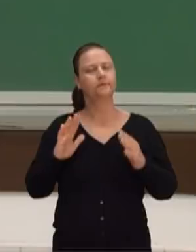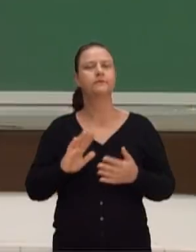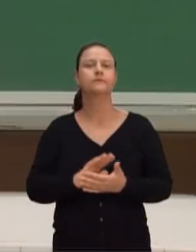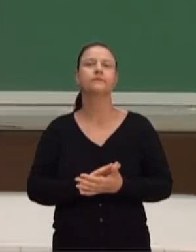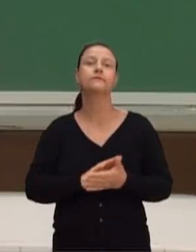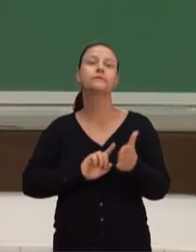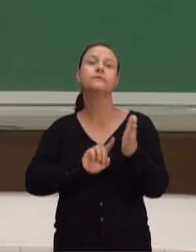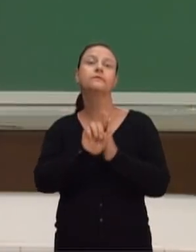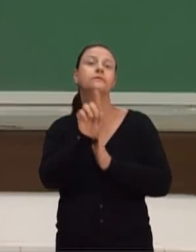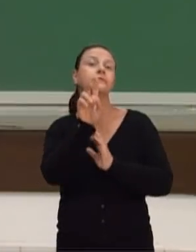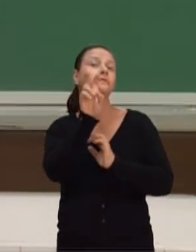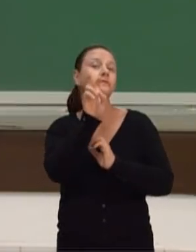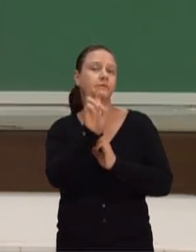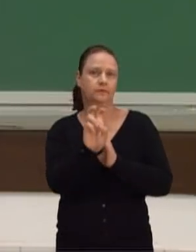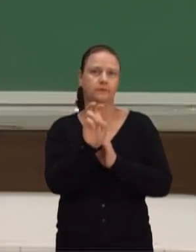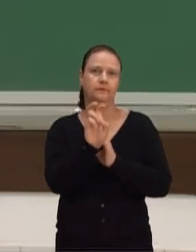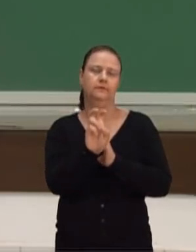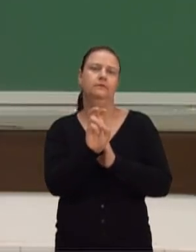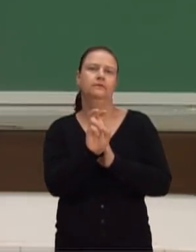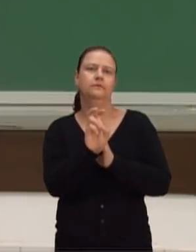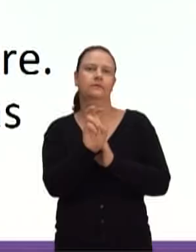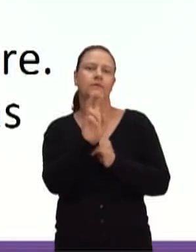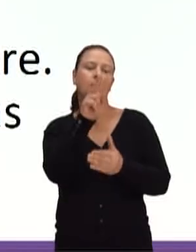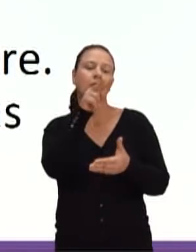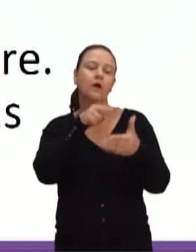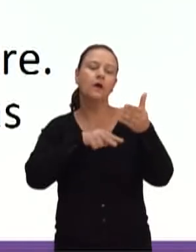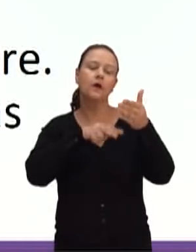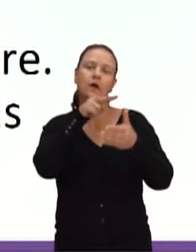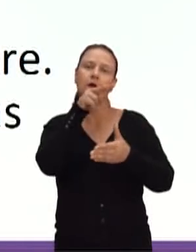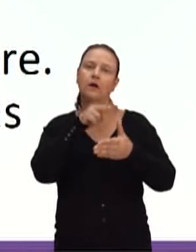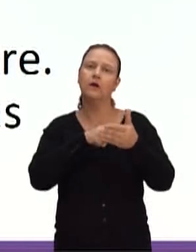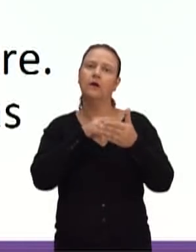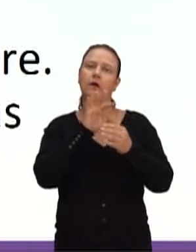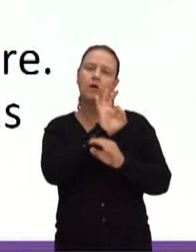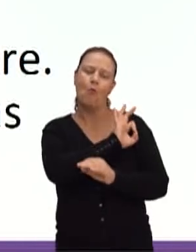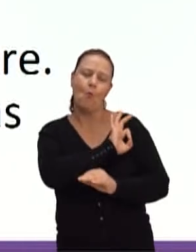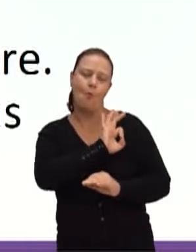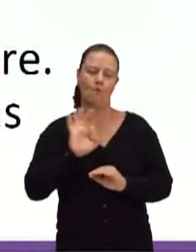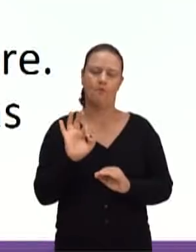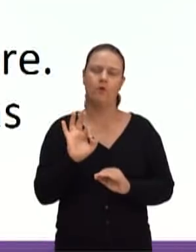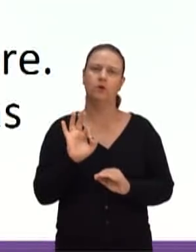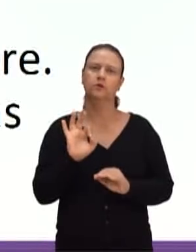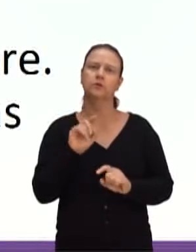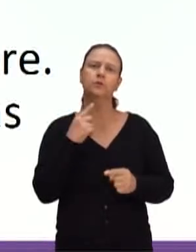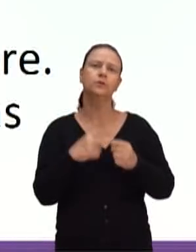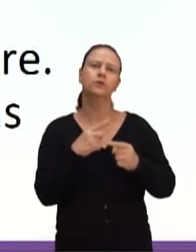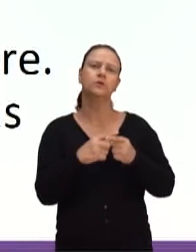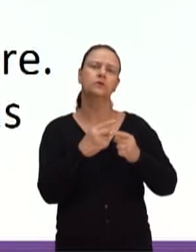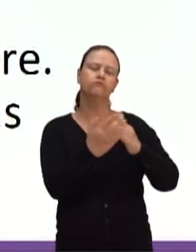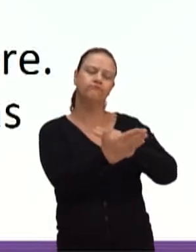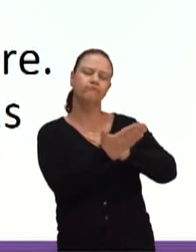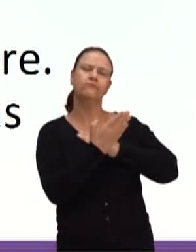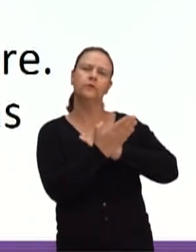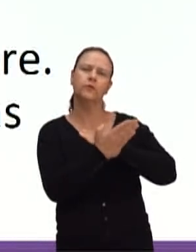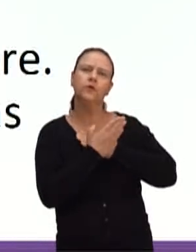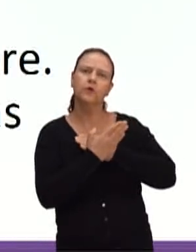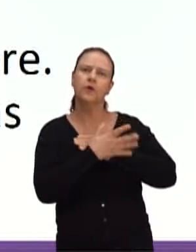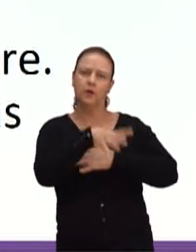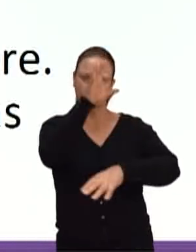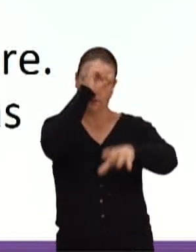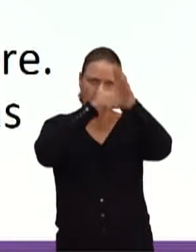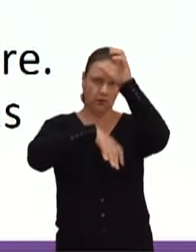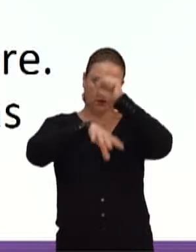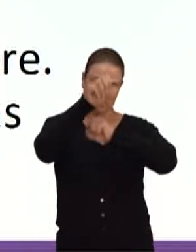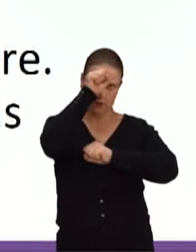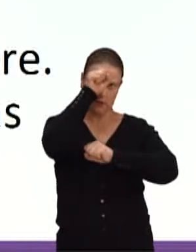Questão 5. A leitura é ótima porque nos ajuda a aprendermos a escrever